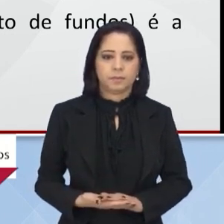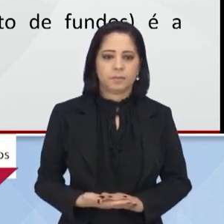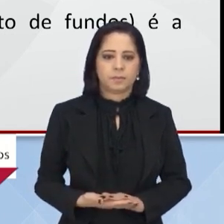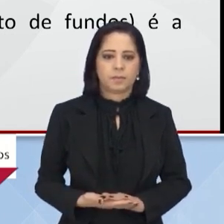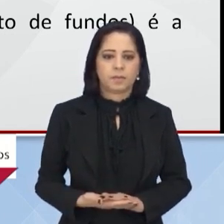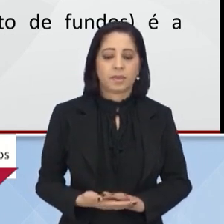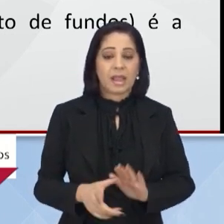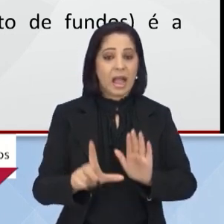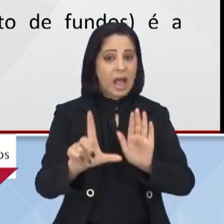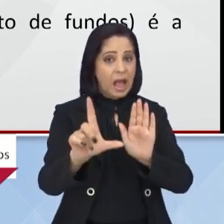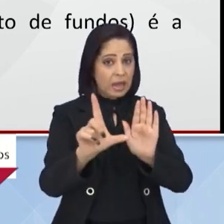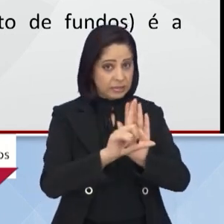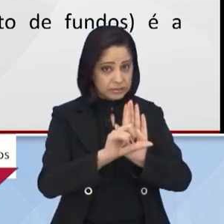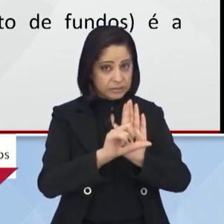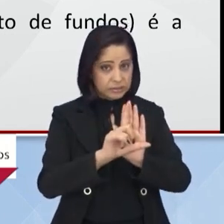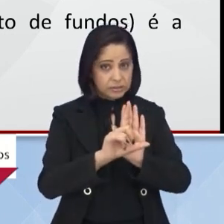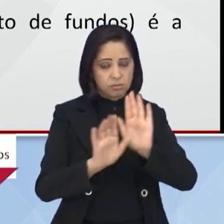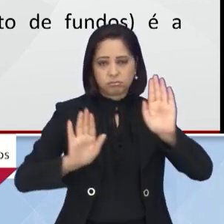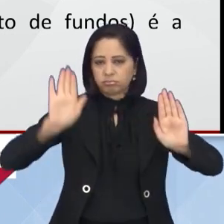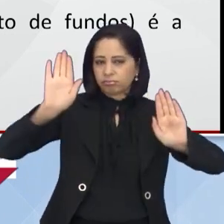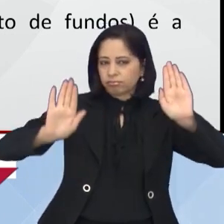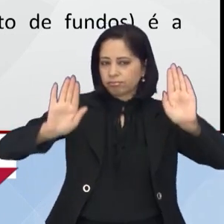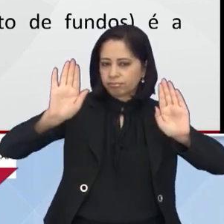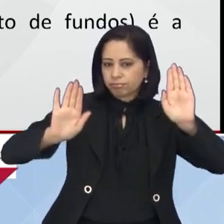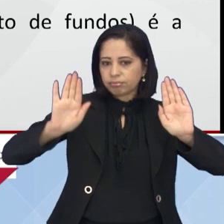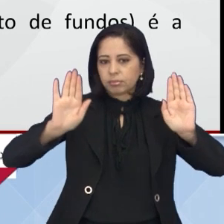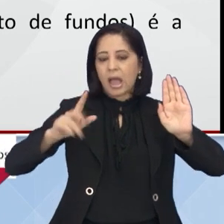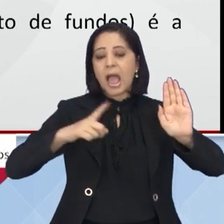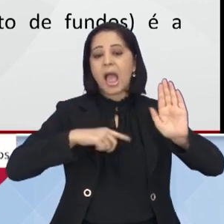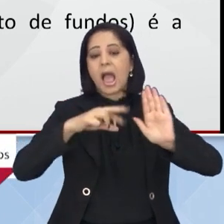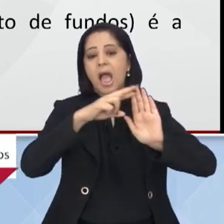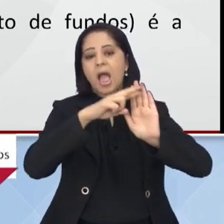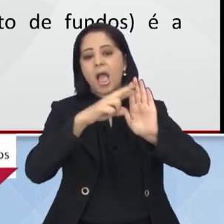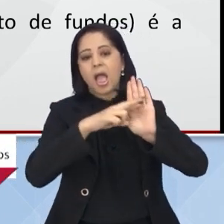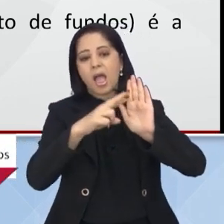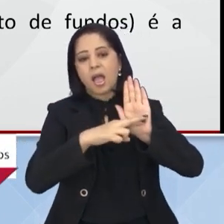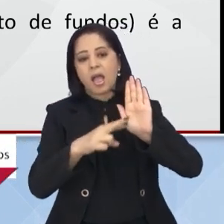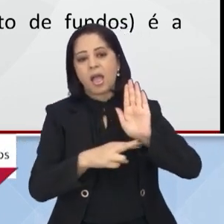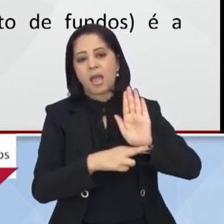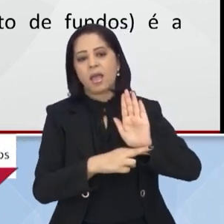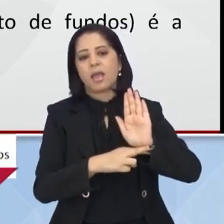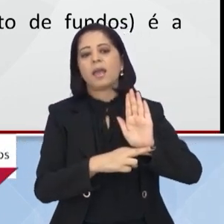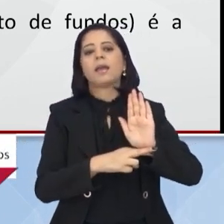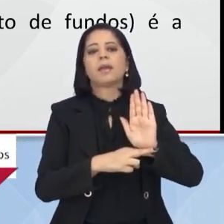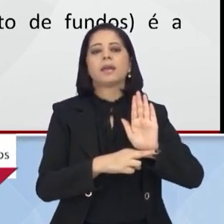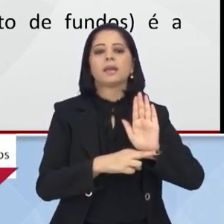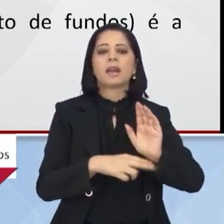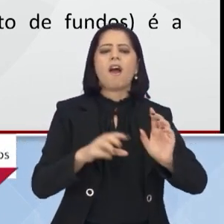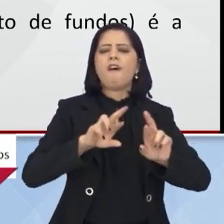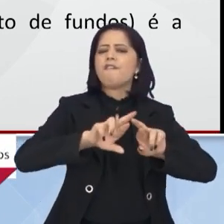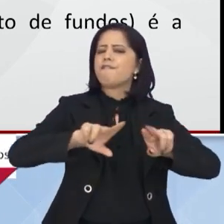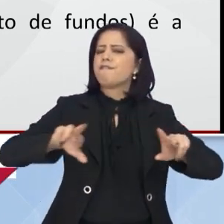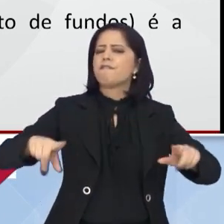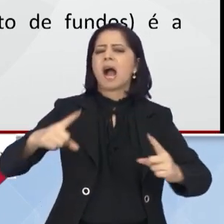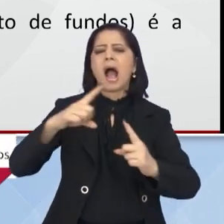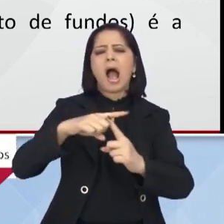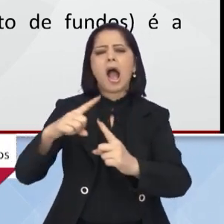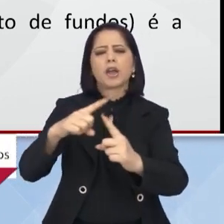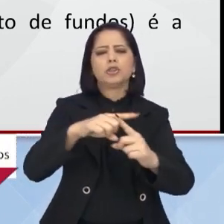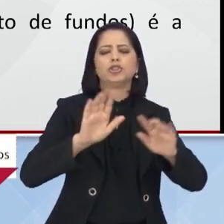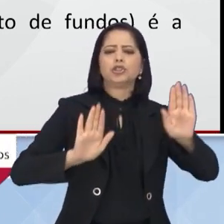lei trouxe a licitação é a regra né então a lei procurou condensar ali várias modalidades de licitação a gente trouxe a